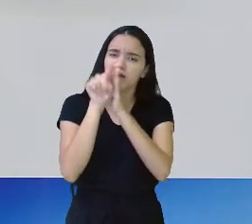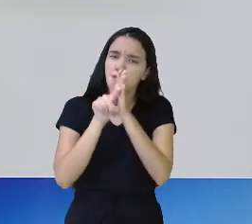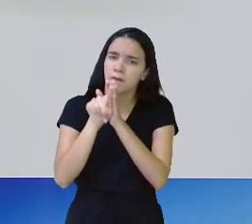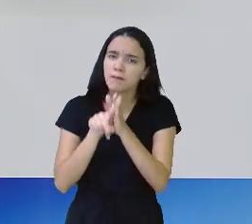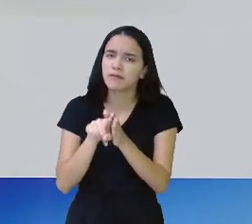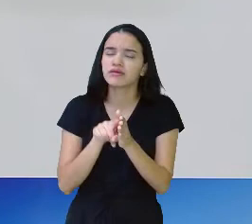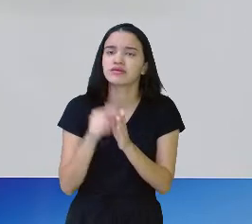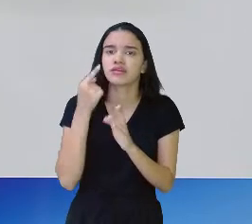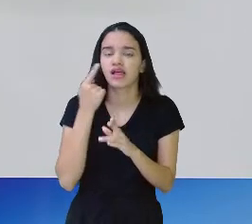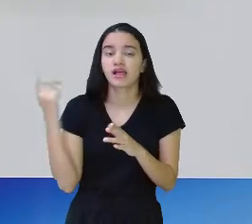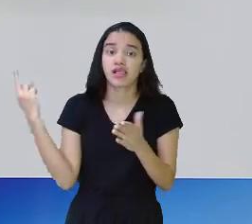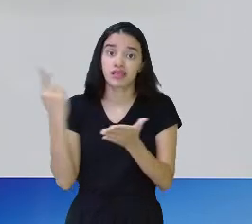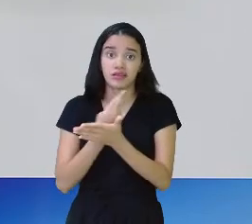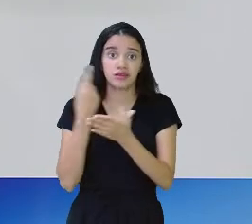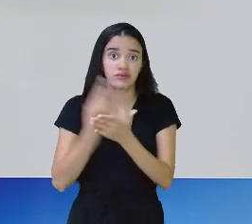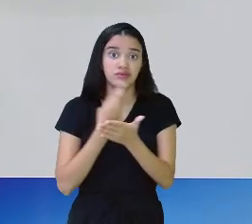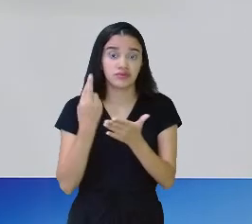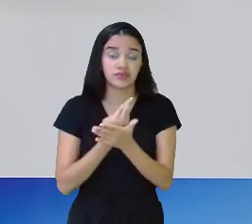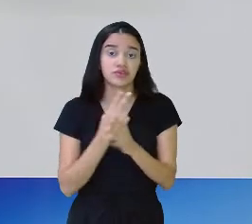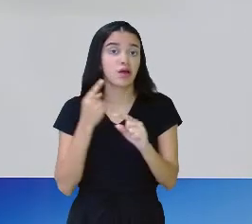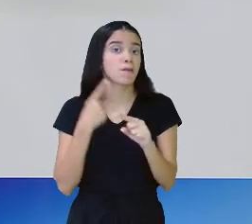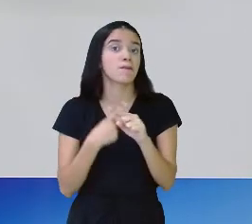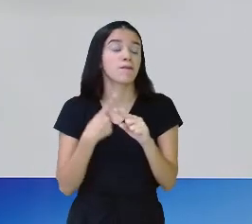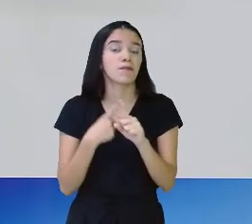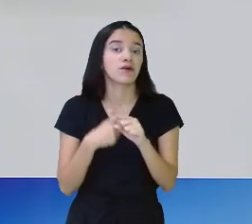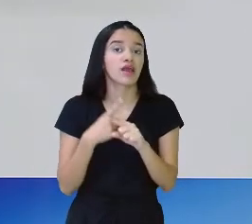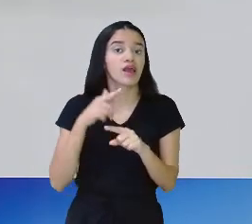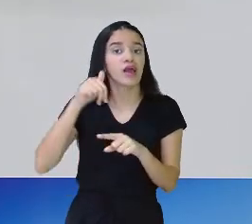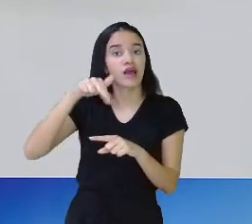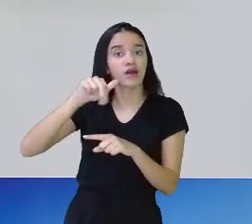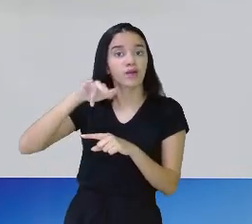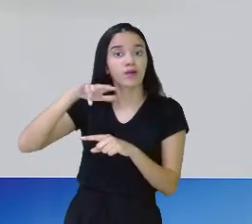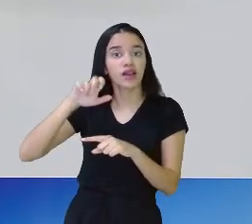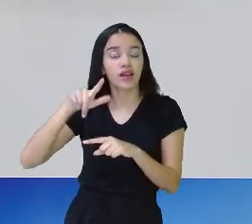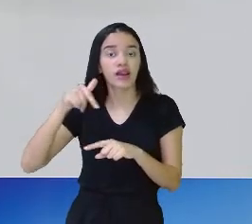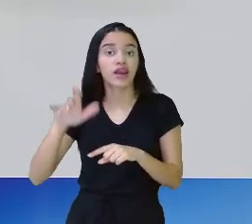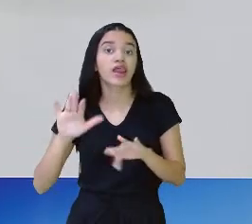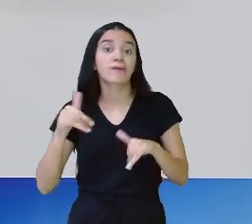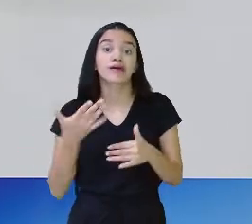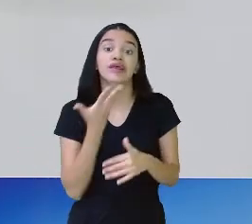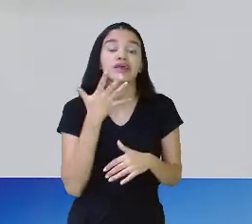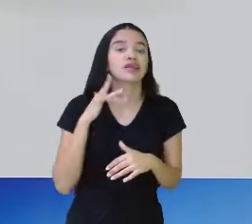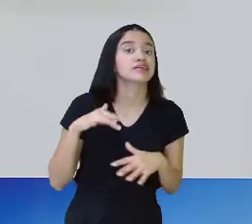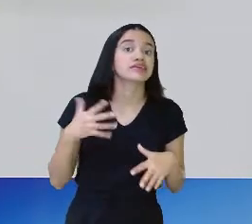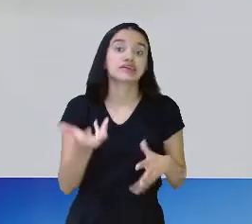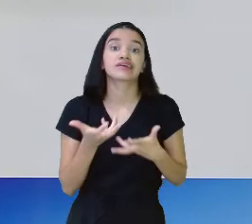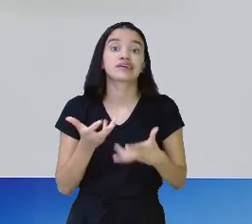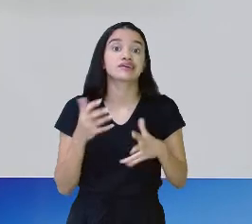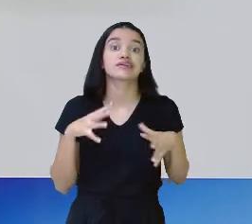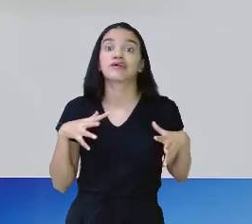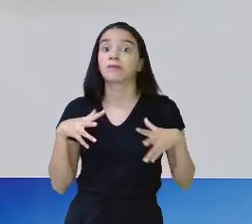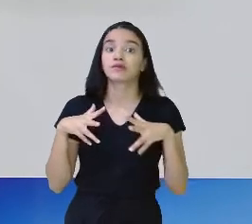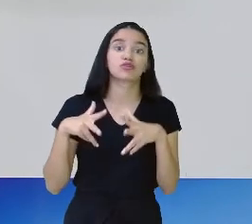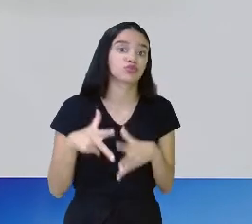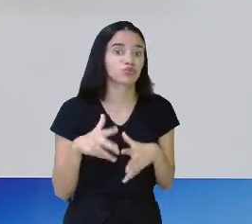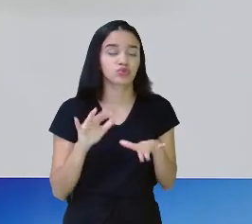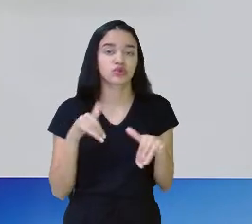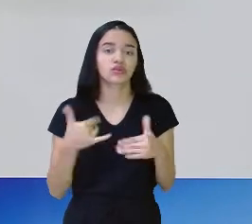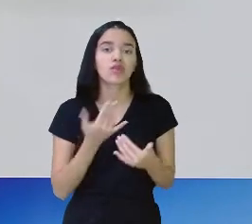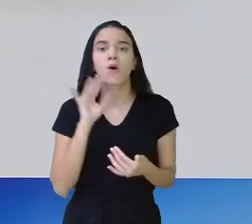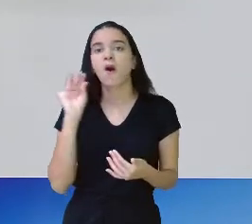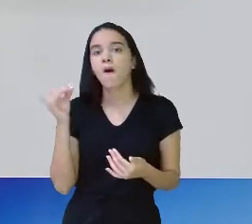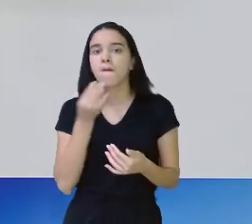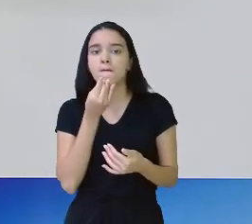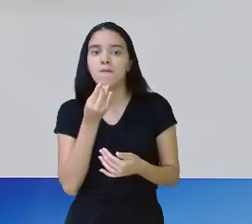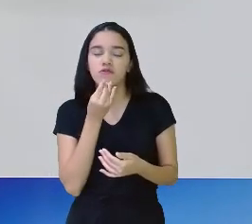nessa revista, dar uma lida, porque a revista Qual é? É para crianças que querem saber de todos e todos. Então